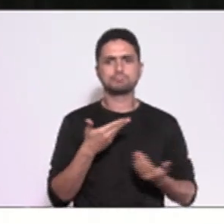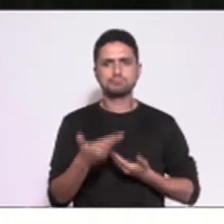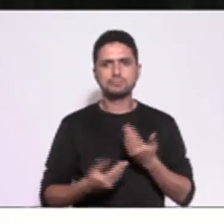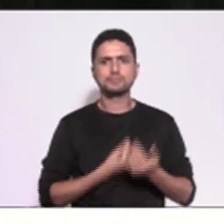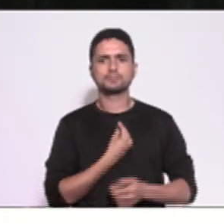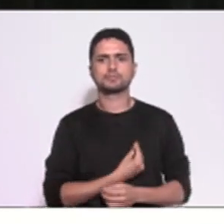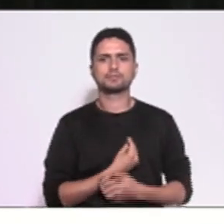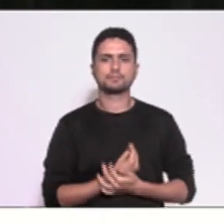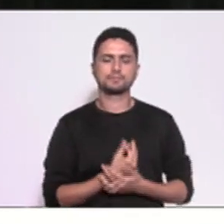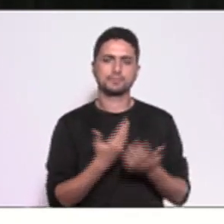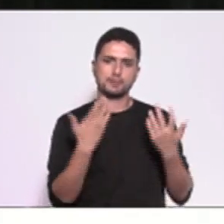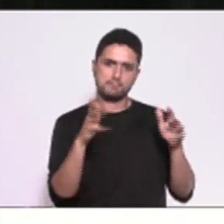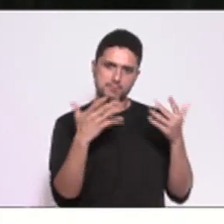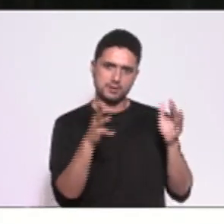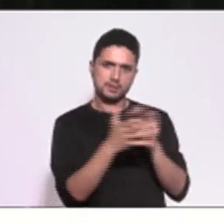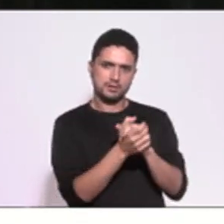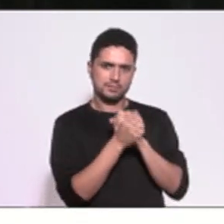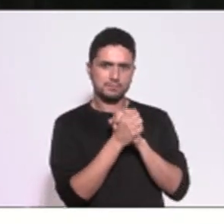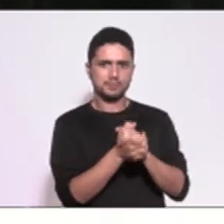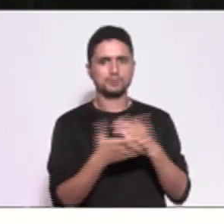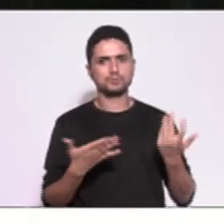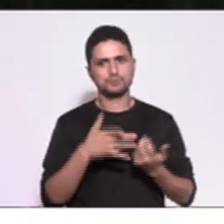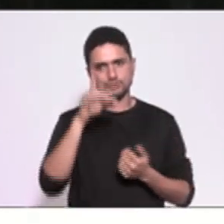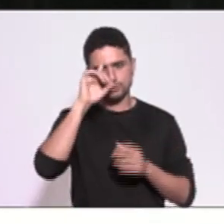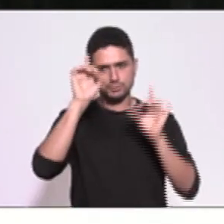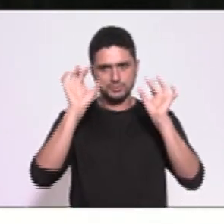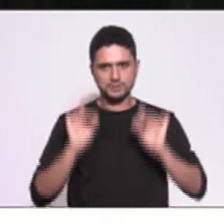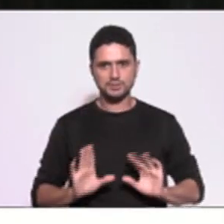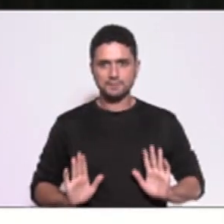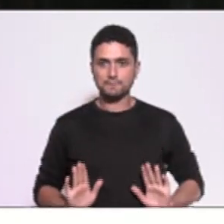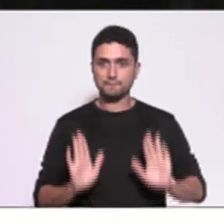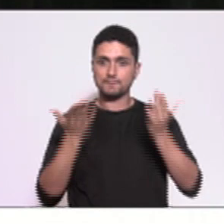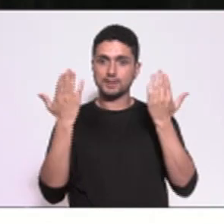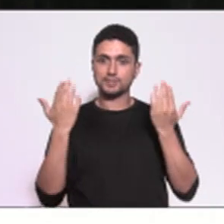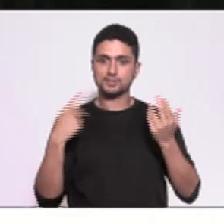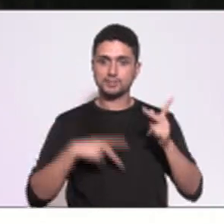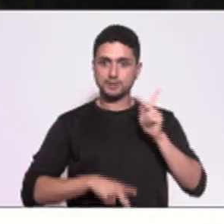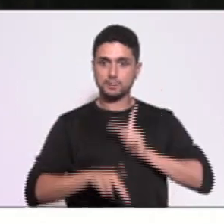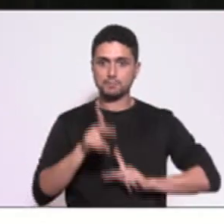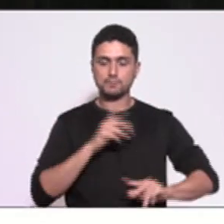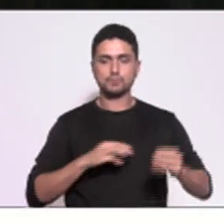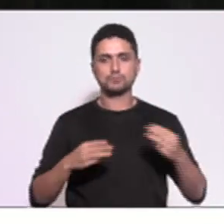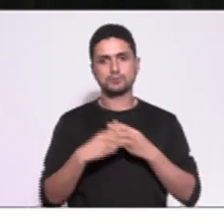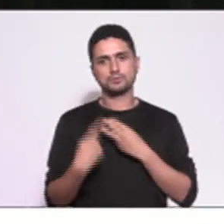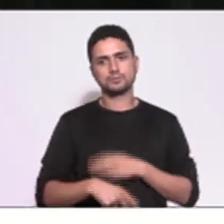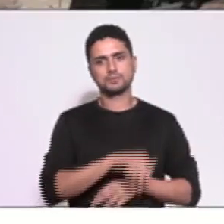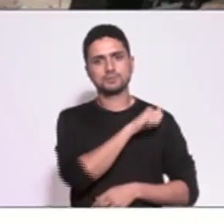Parabéns, esse dia é um dia muito especial, é festa para a comunidade judaica aqui no Rio de Janeiro.